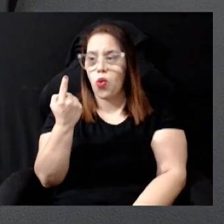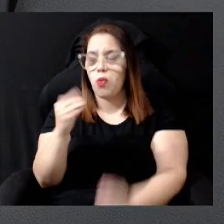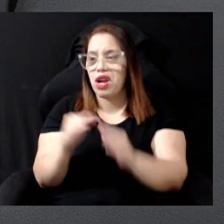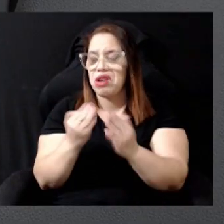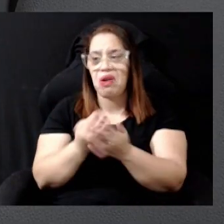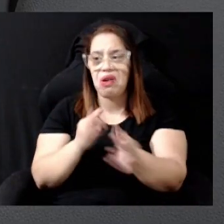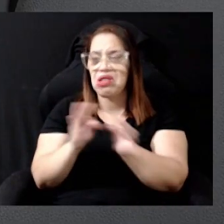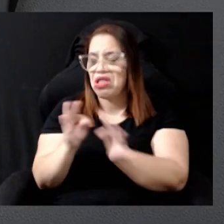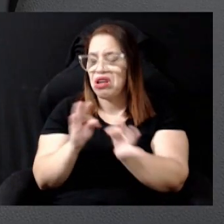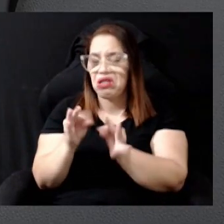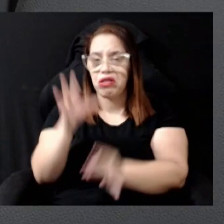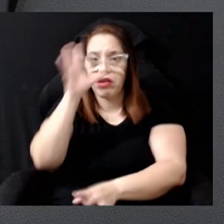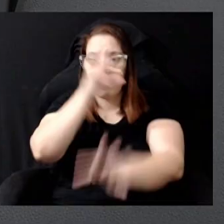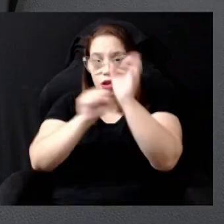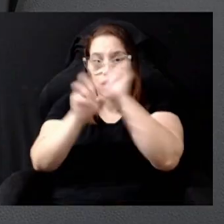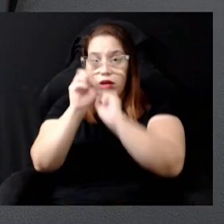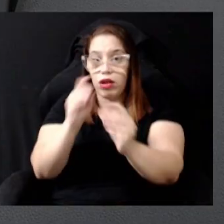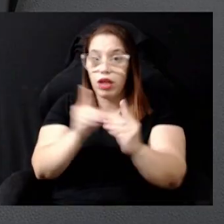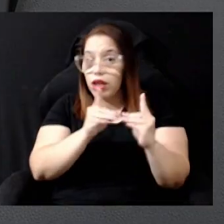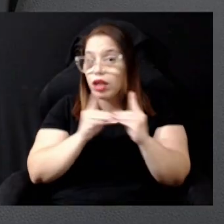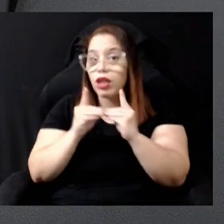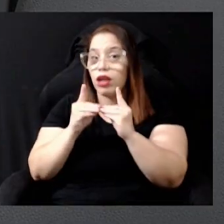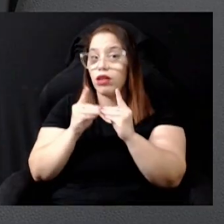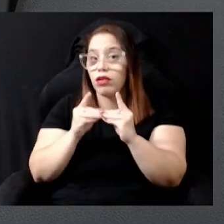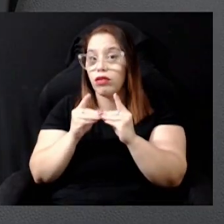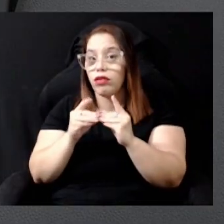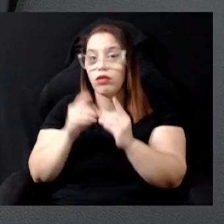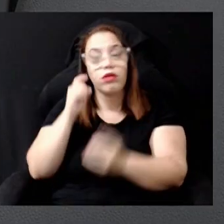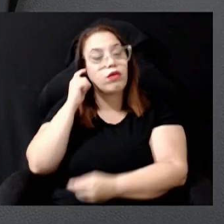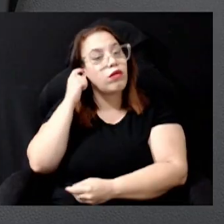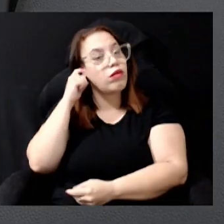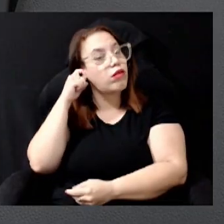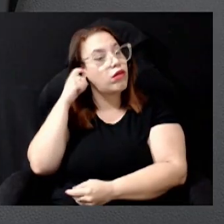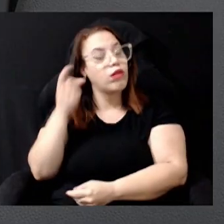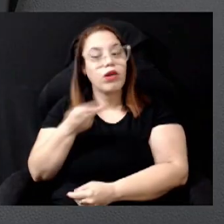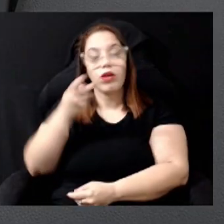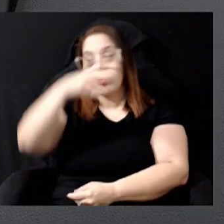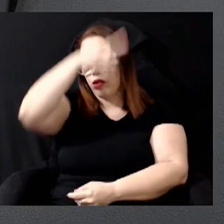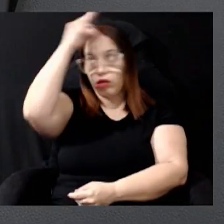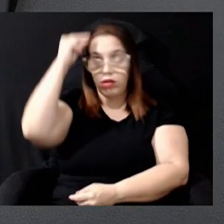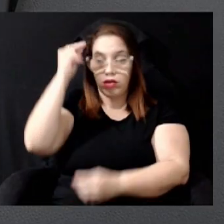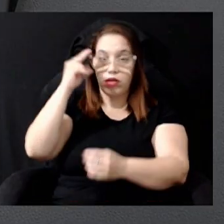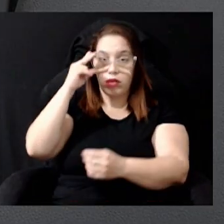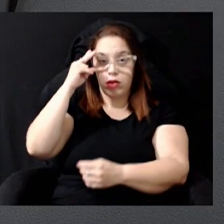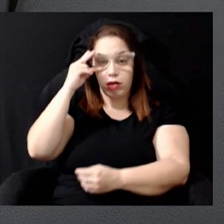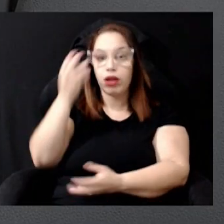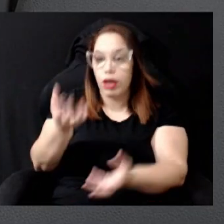aquela população. Nós conversamos com o prefeito garantiu que tem interesse,